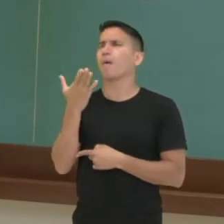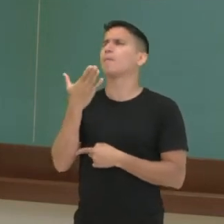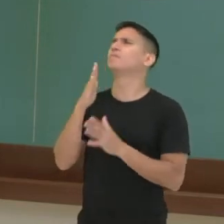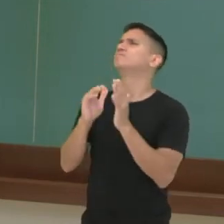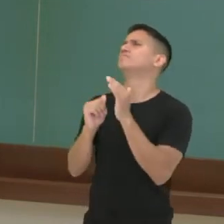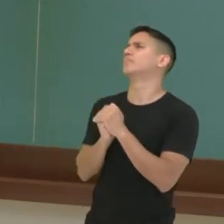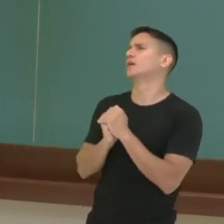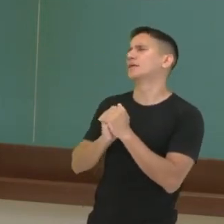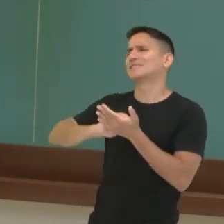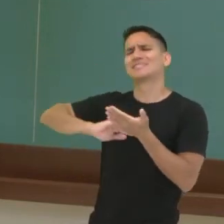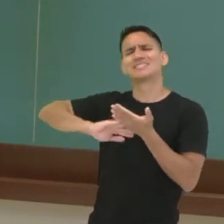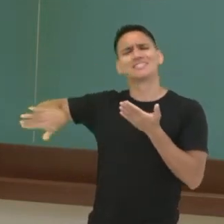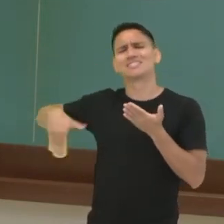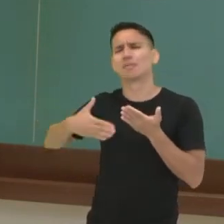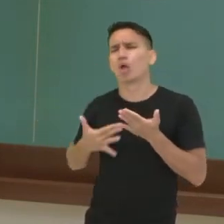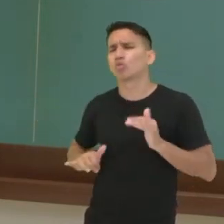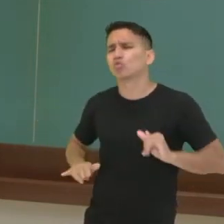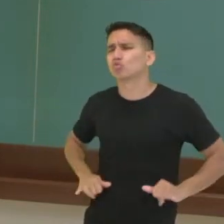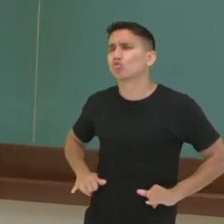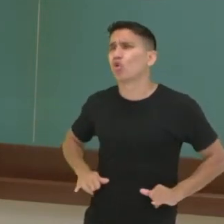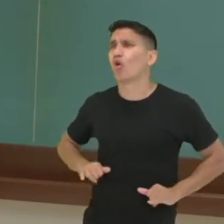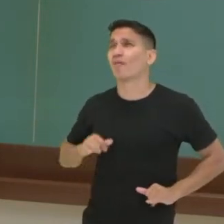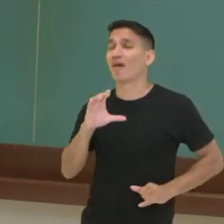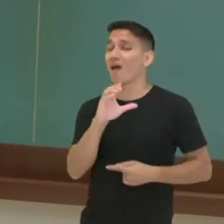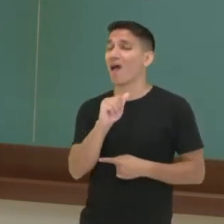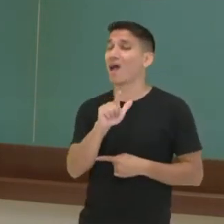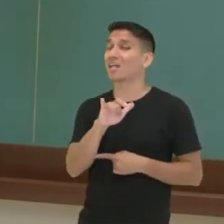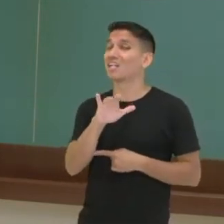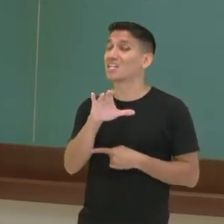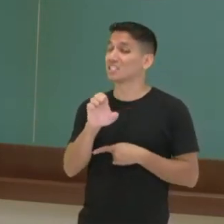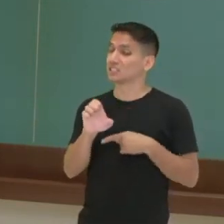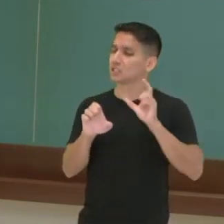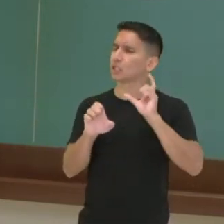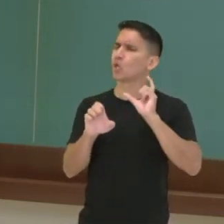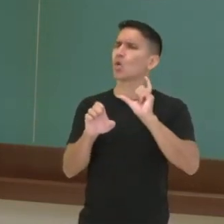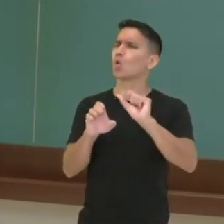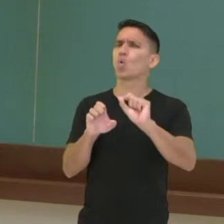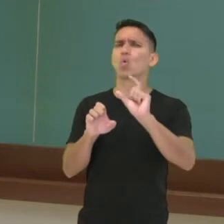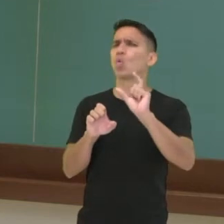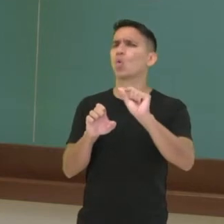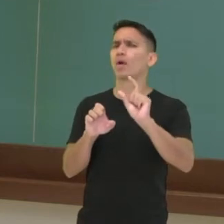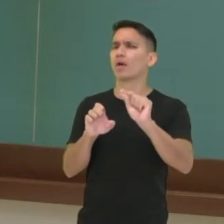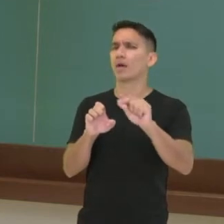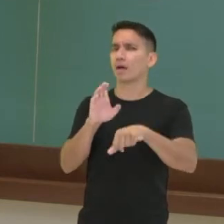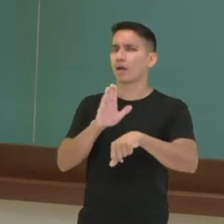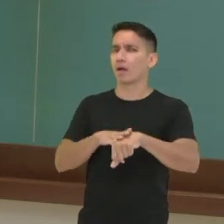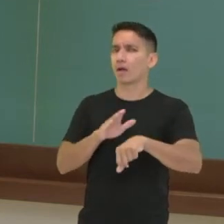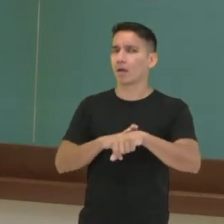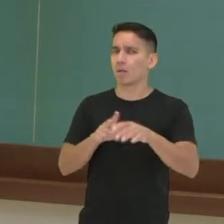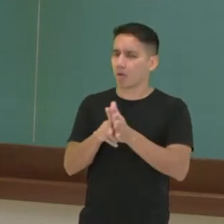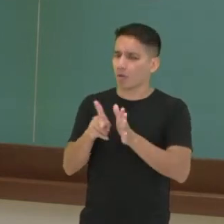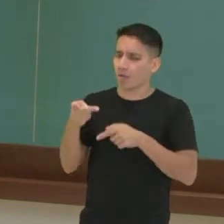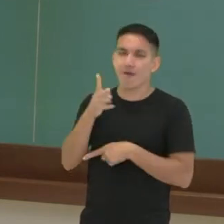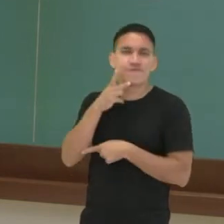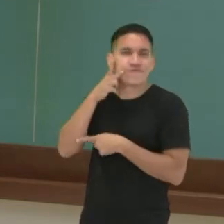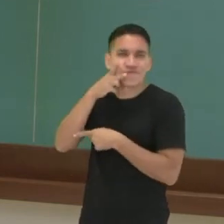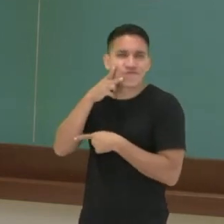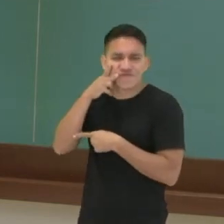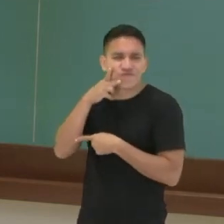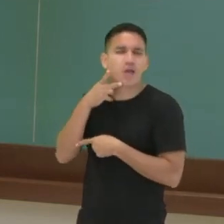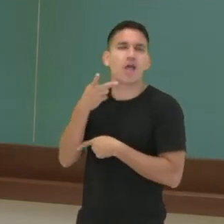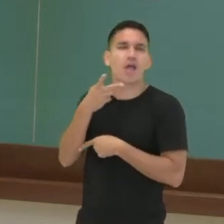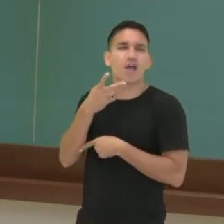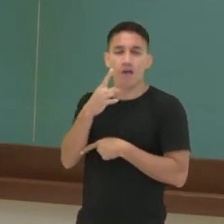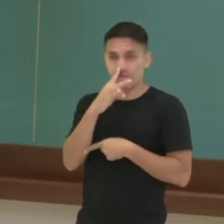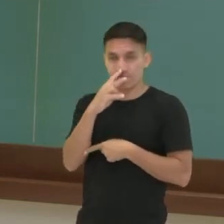mim este cálice, afaste de mim este cálice de vinho tinto e de sangue. Ele